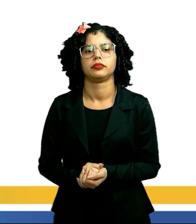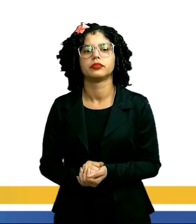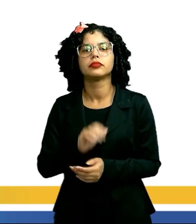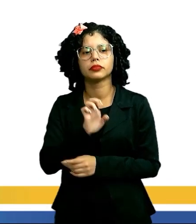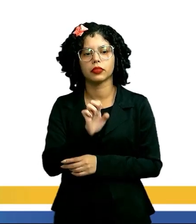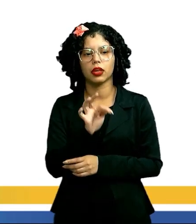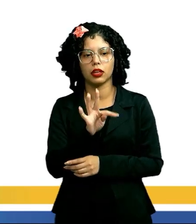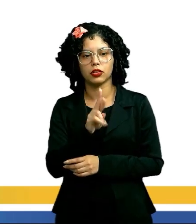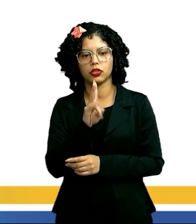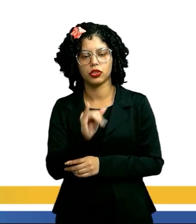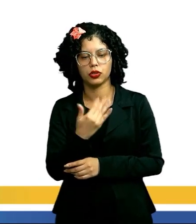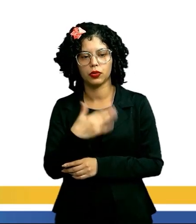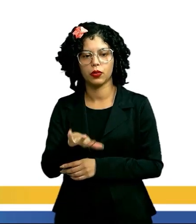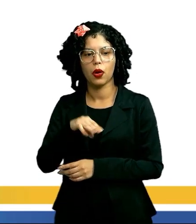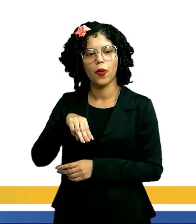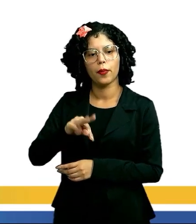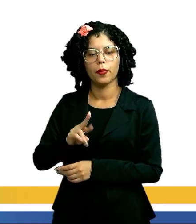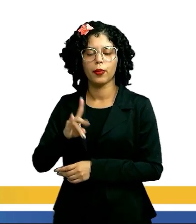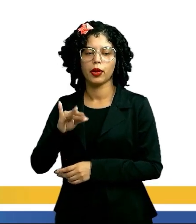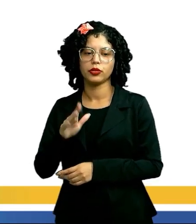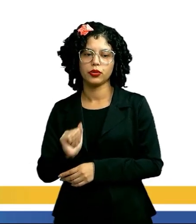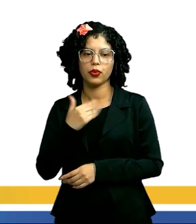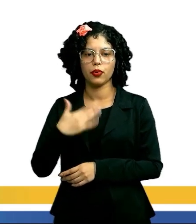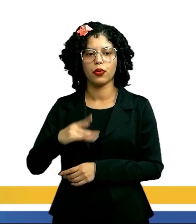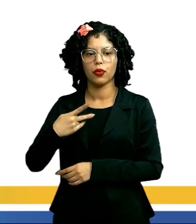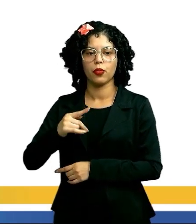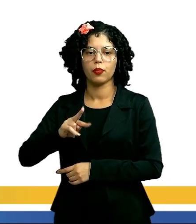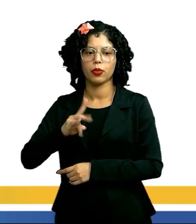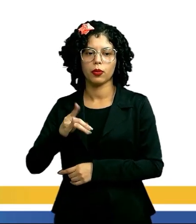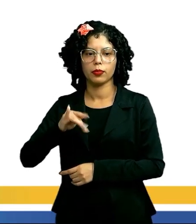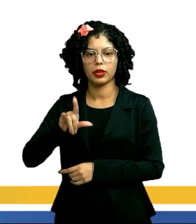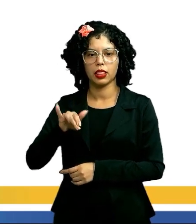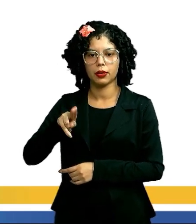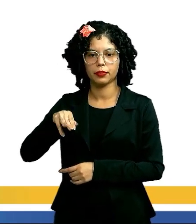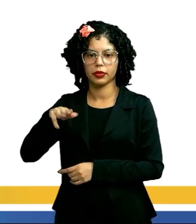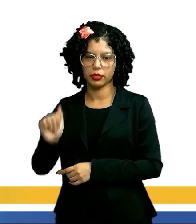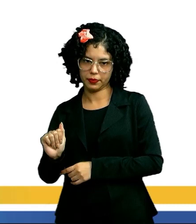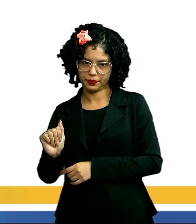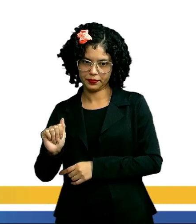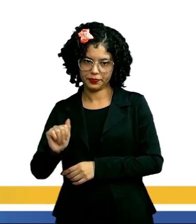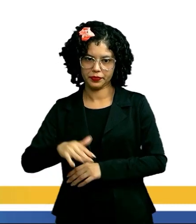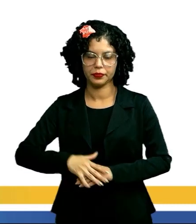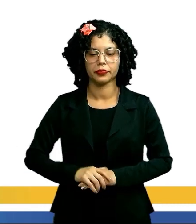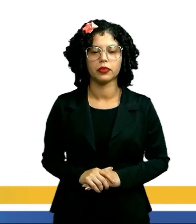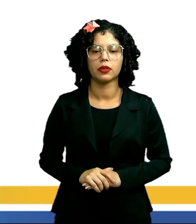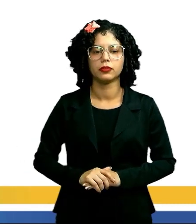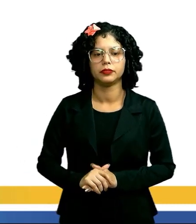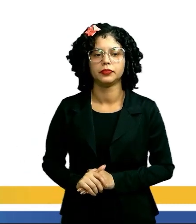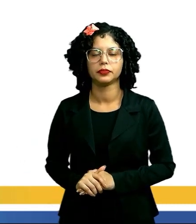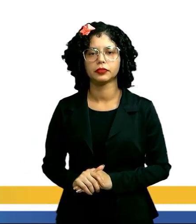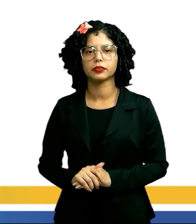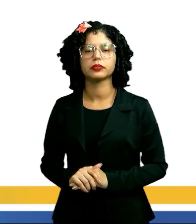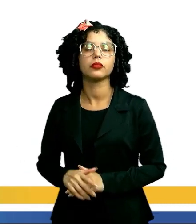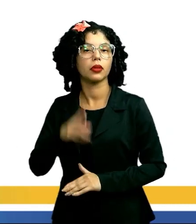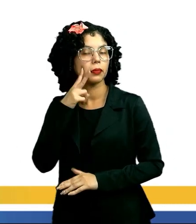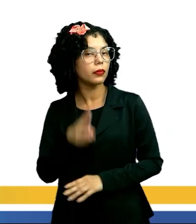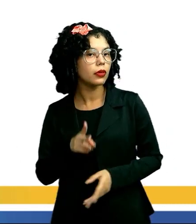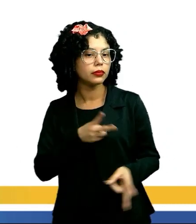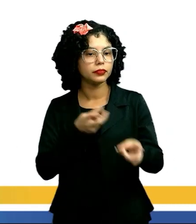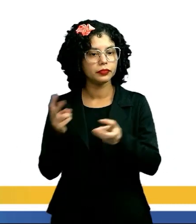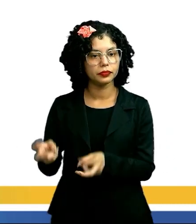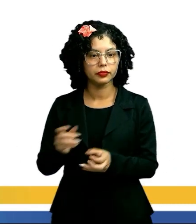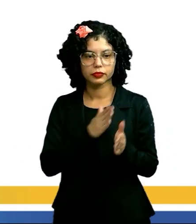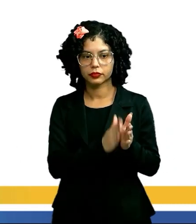um etil, letra E, depois um metil, letra M, um propil, letra P. Então, observem que eu coloquei em